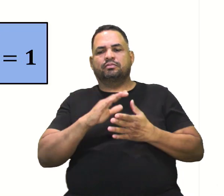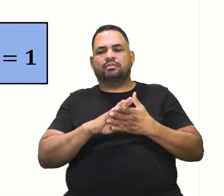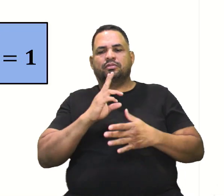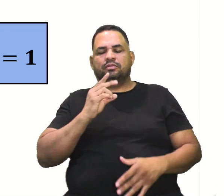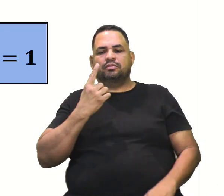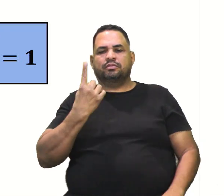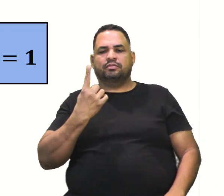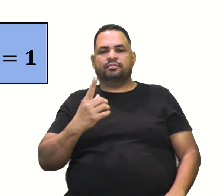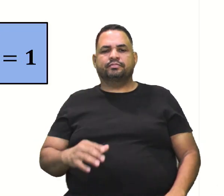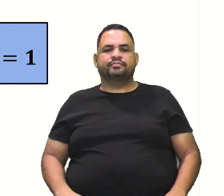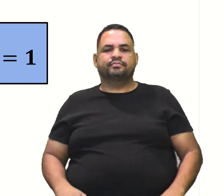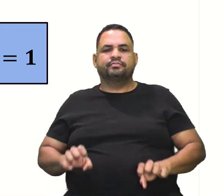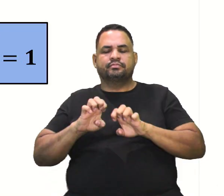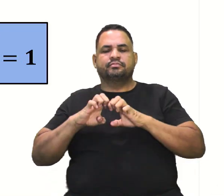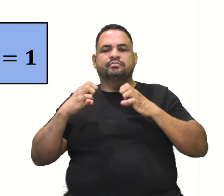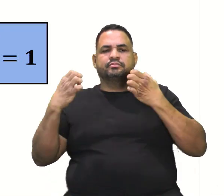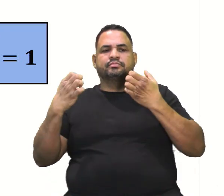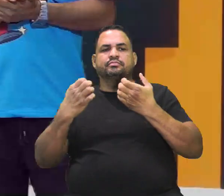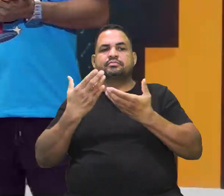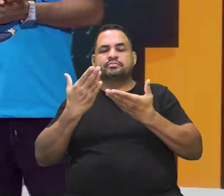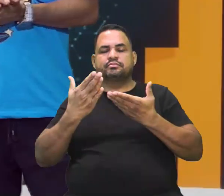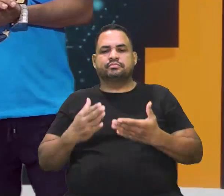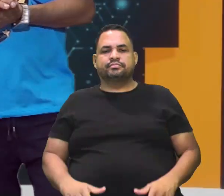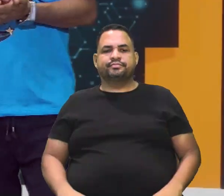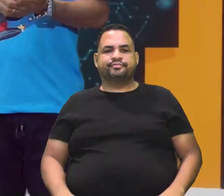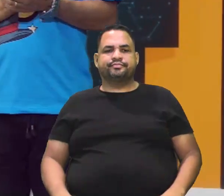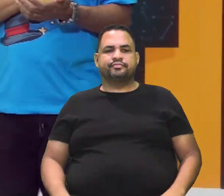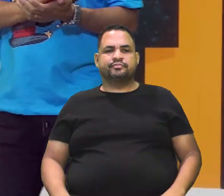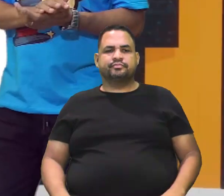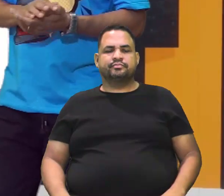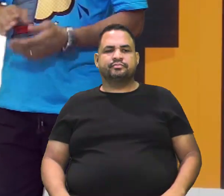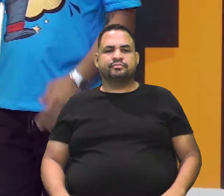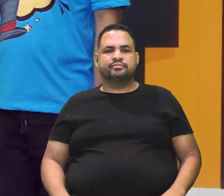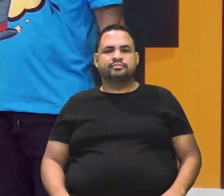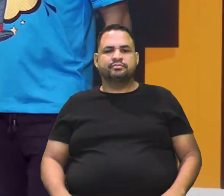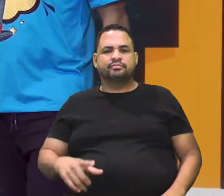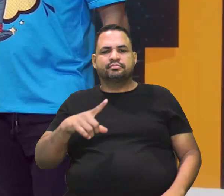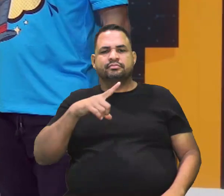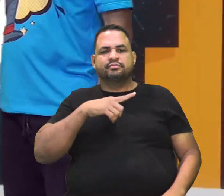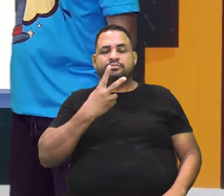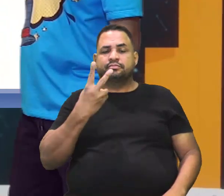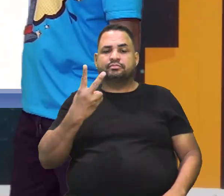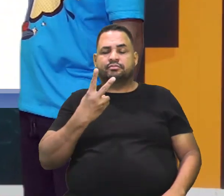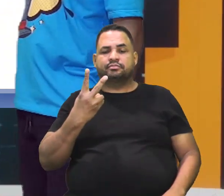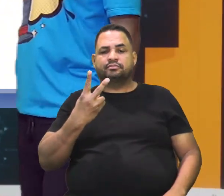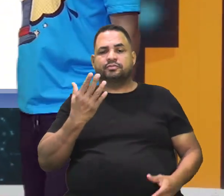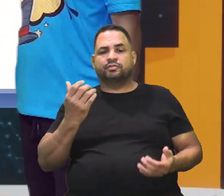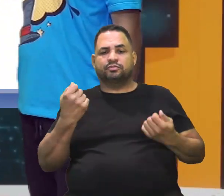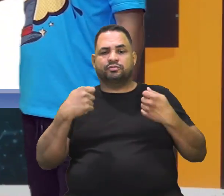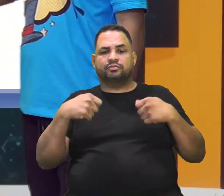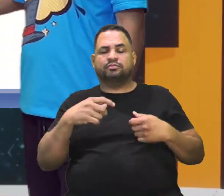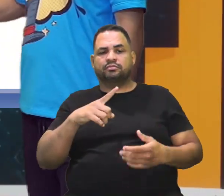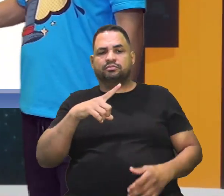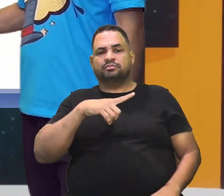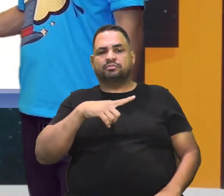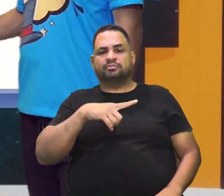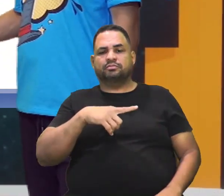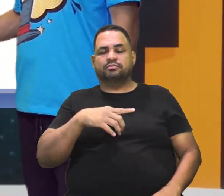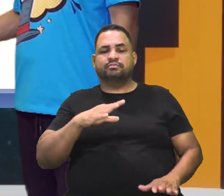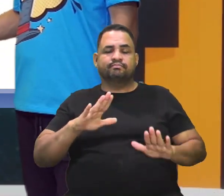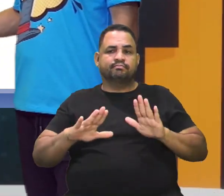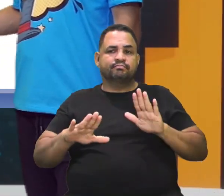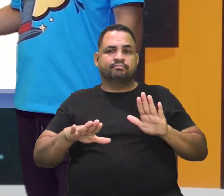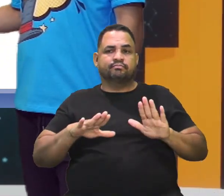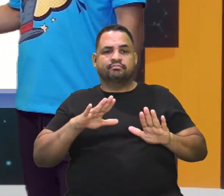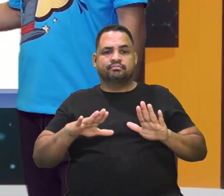igual a 1. Na elipse, olha aqui com a gente, na elipse a gente tem duas situações, tá? É que aqui tá mostrando uma só, mas às